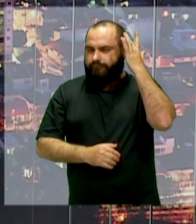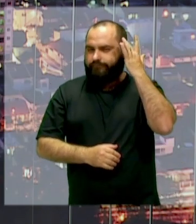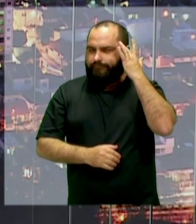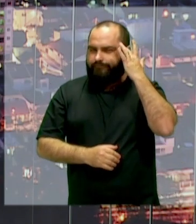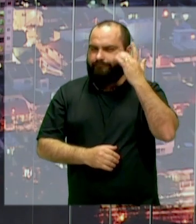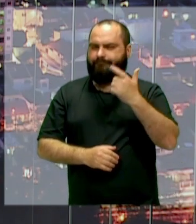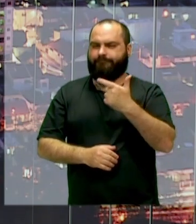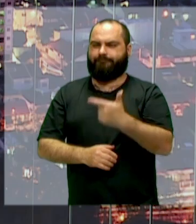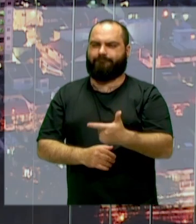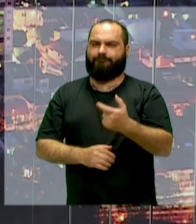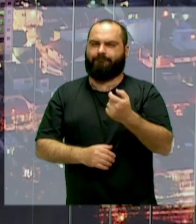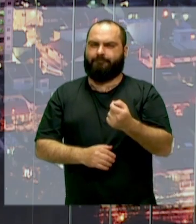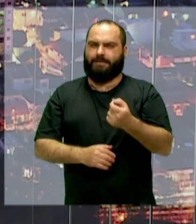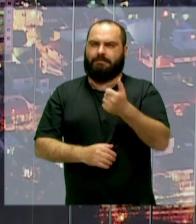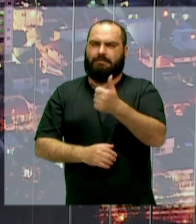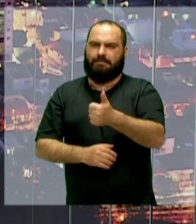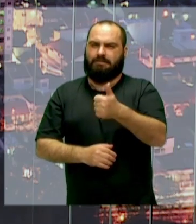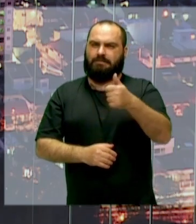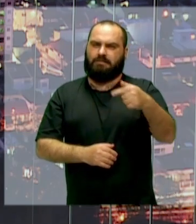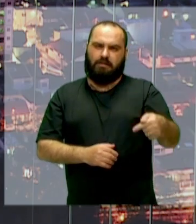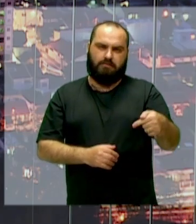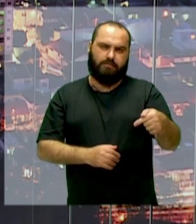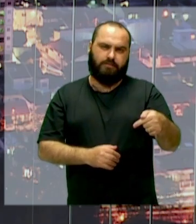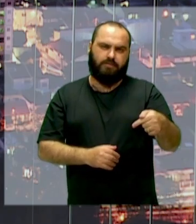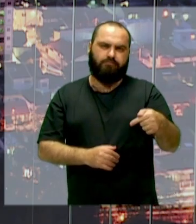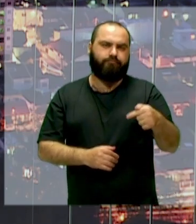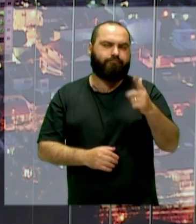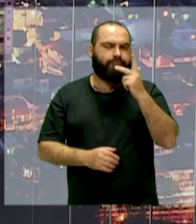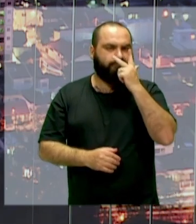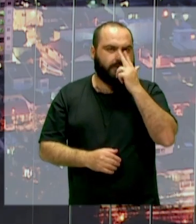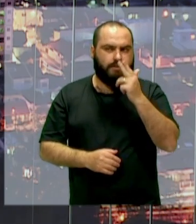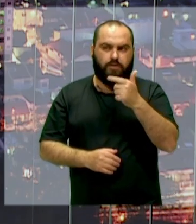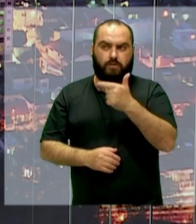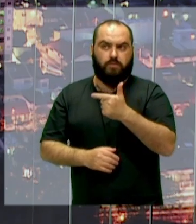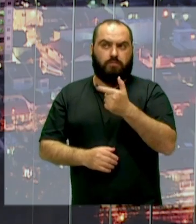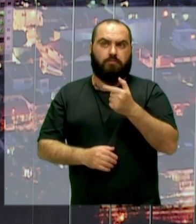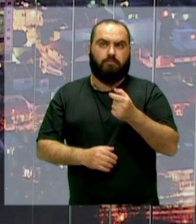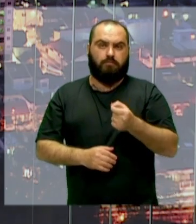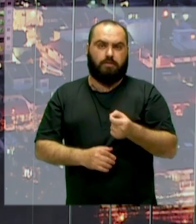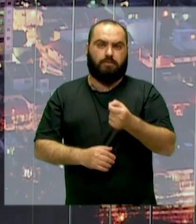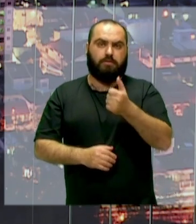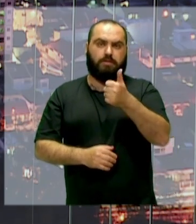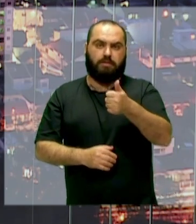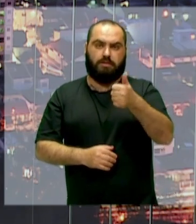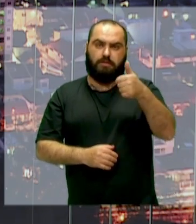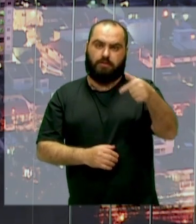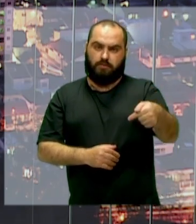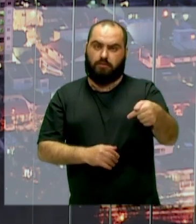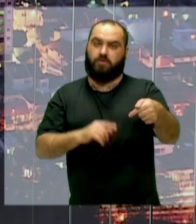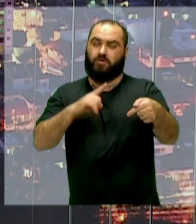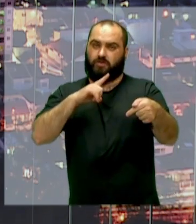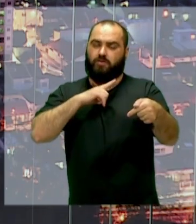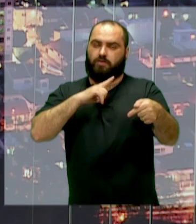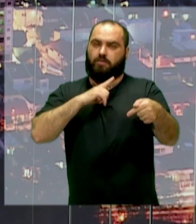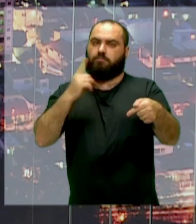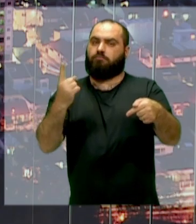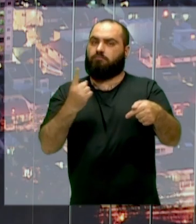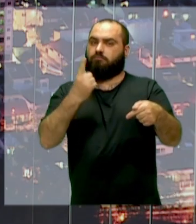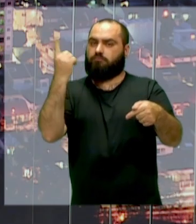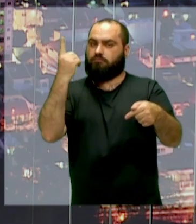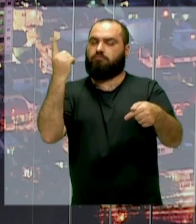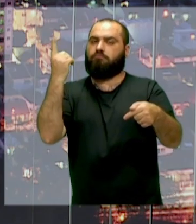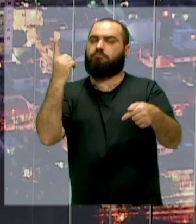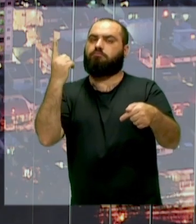foi em 2017 que caiu a a existia um incentivo que era